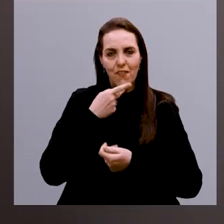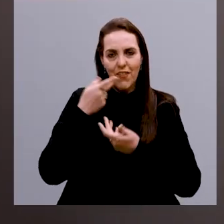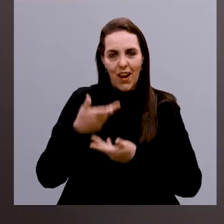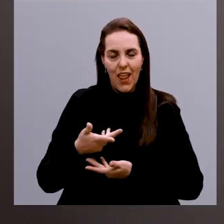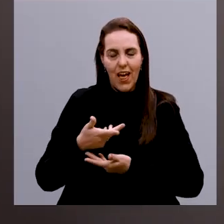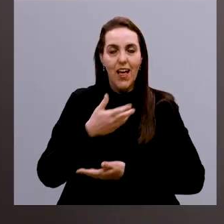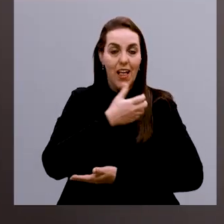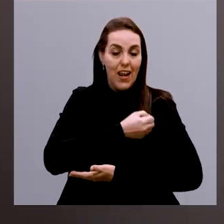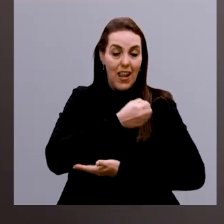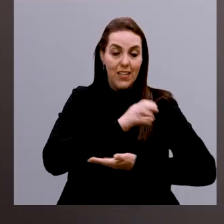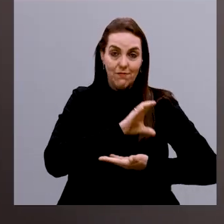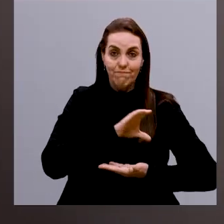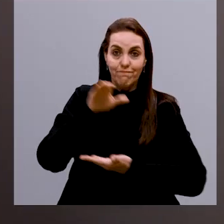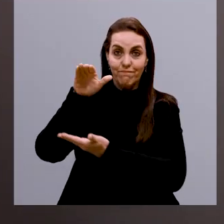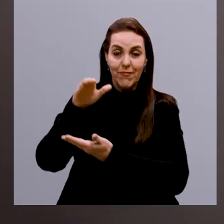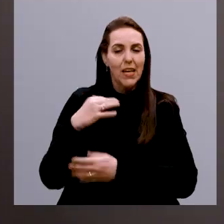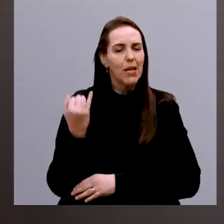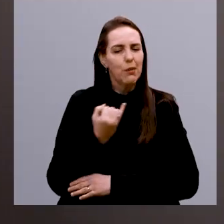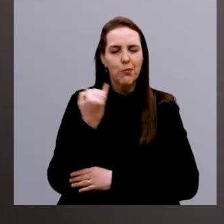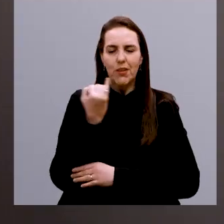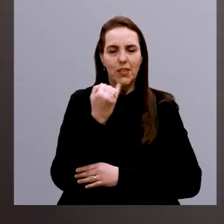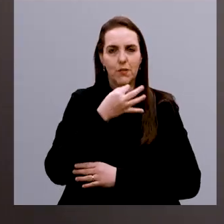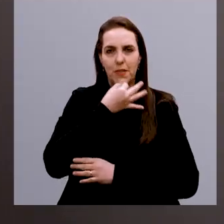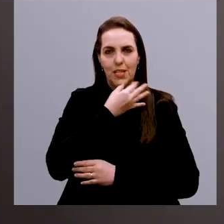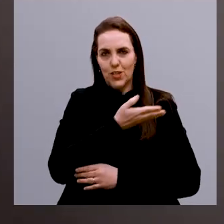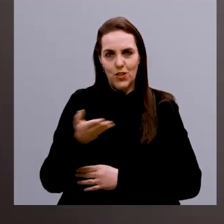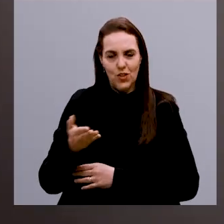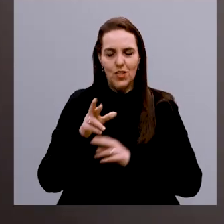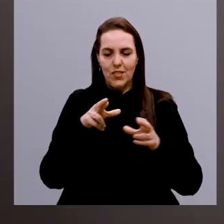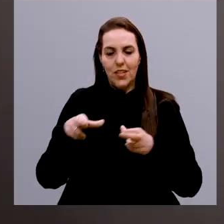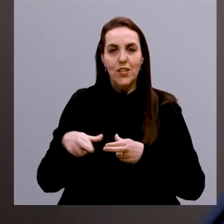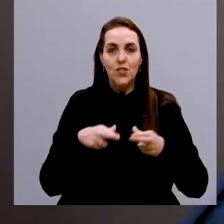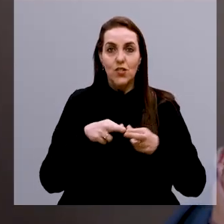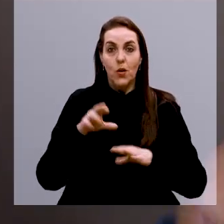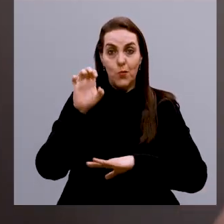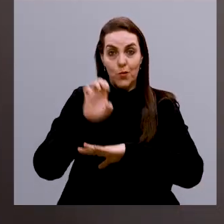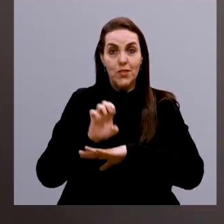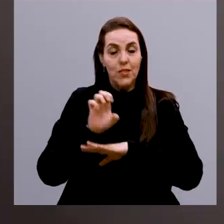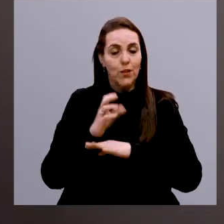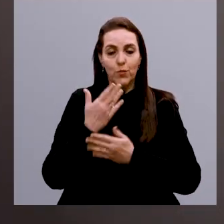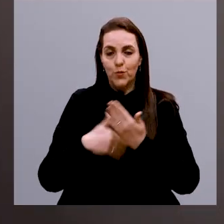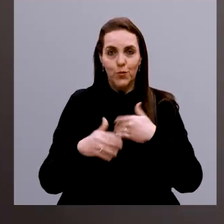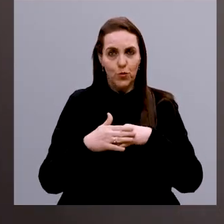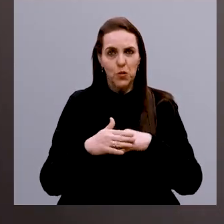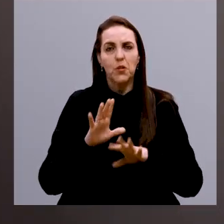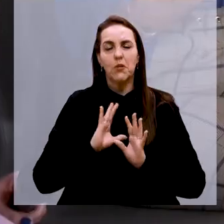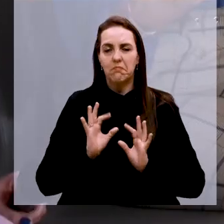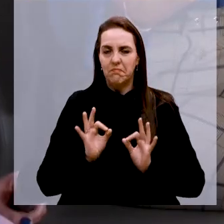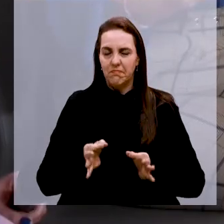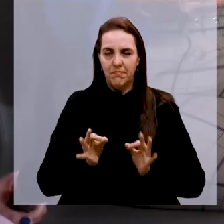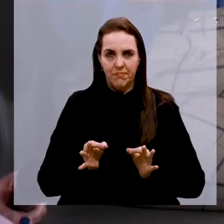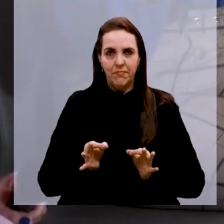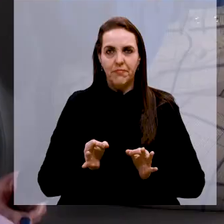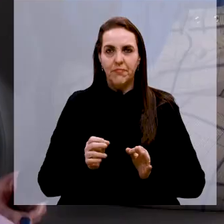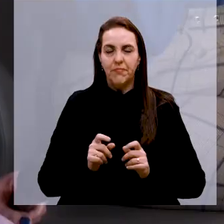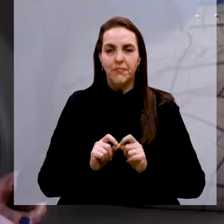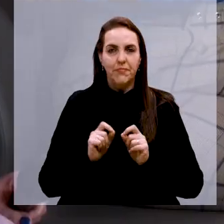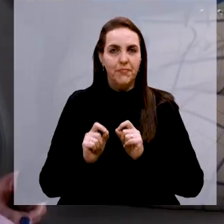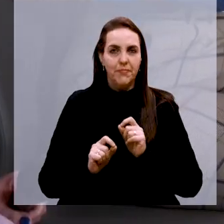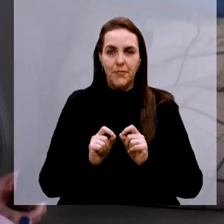de falar sobre esse banco de leite humano tão importante para Caxias do Sul, para a região, para o estado todo. Eu tenho certeza